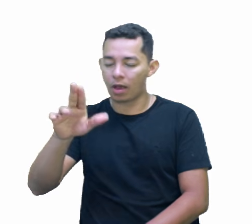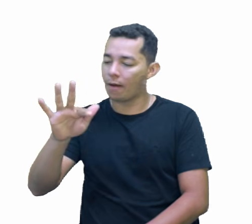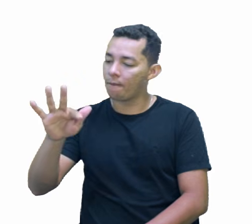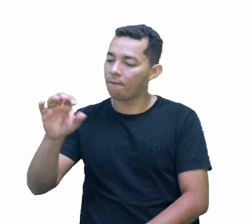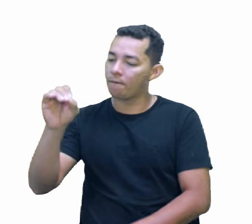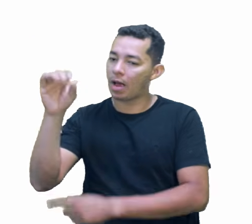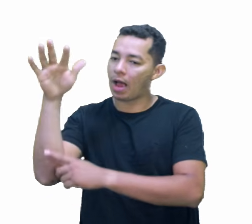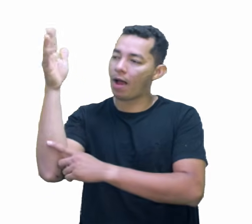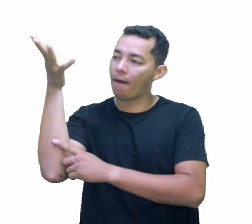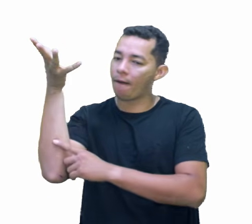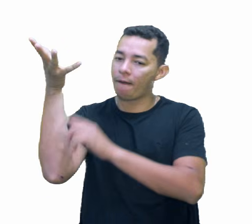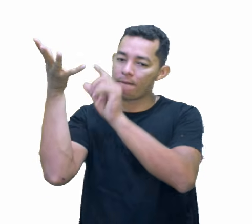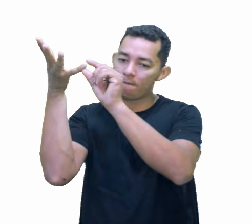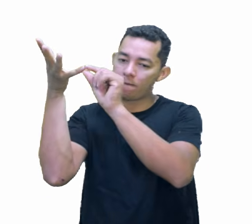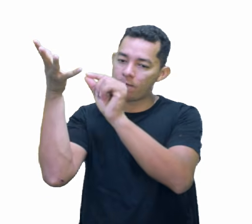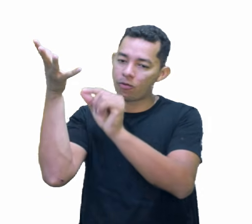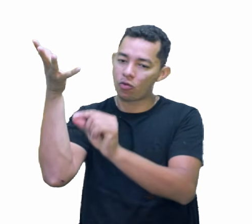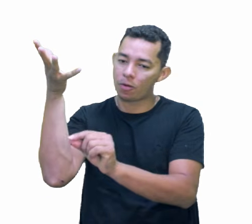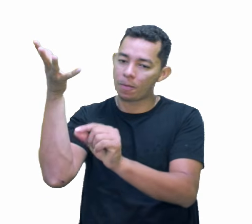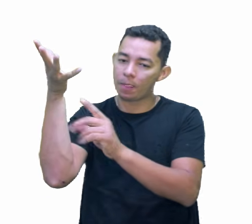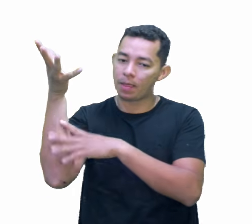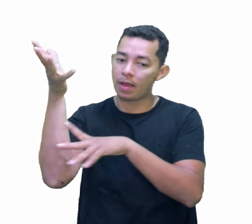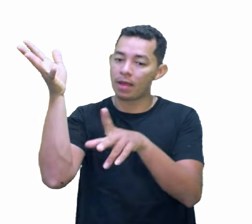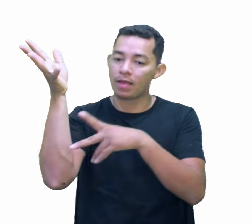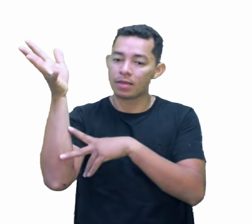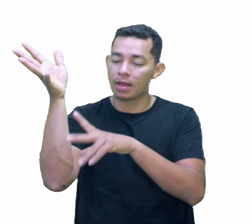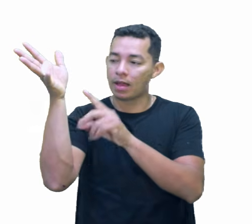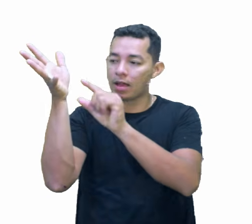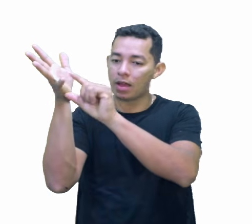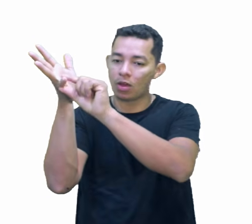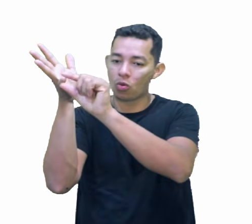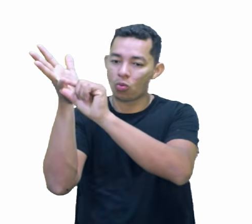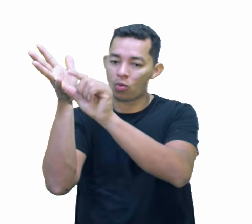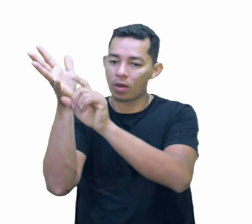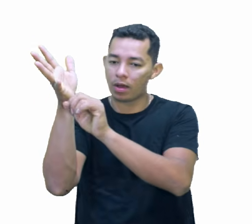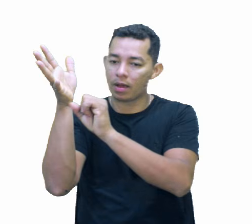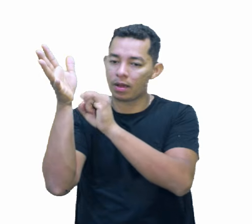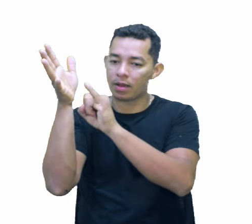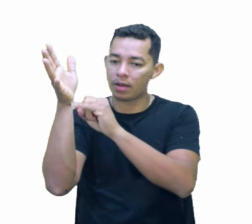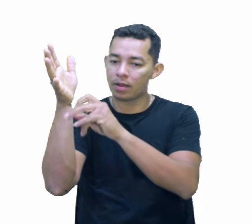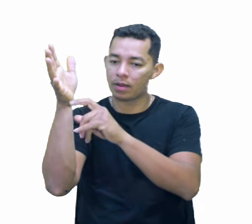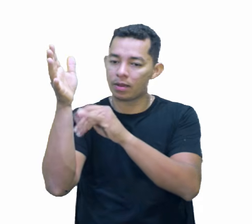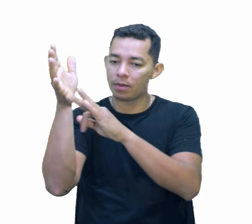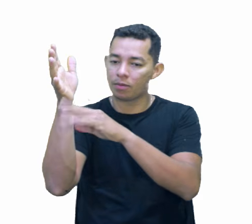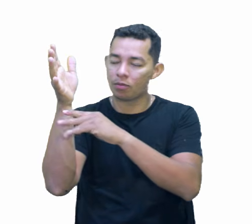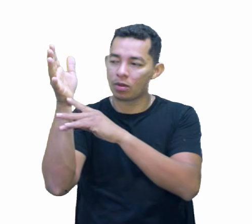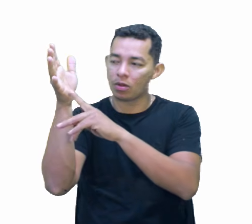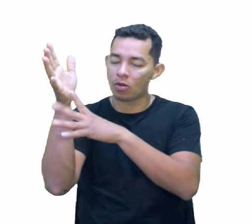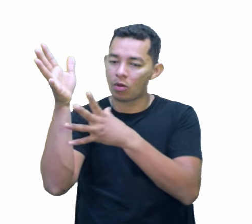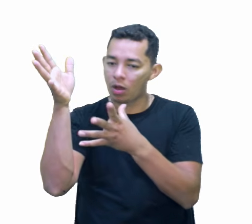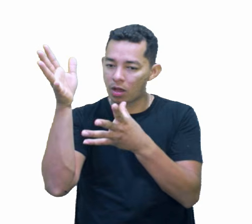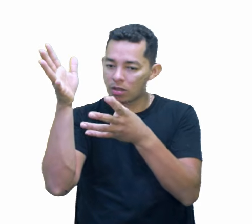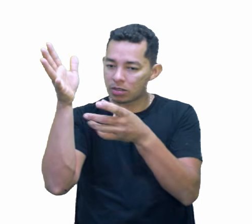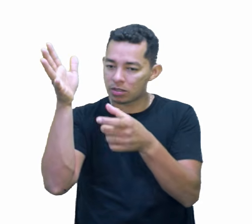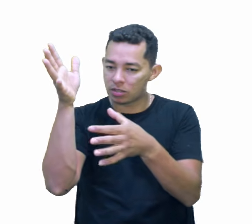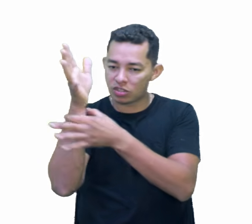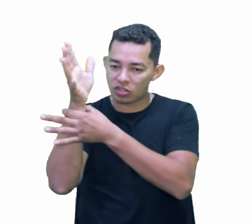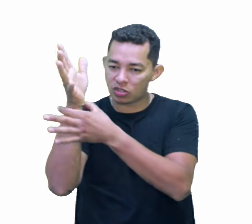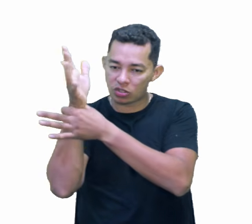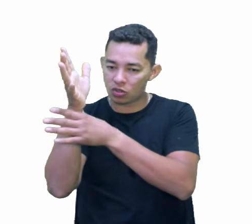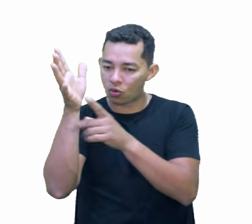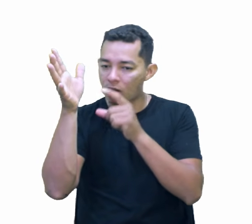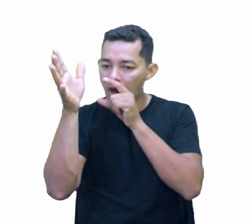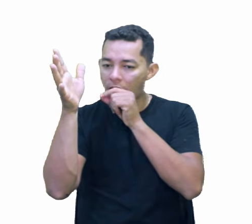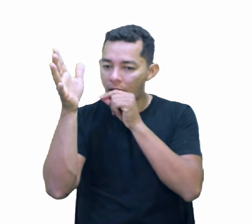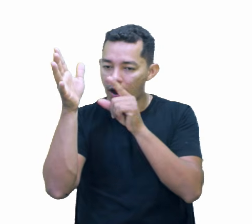são os espinhos, né? Que são folhas modificadas, que não permitem com que ele perca muita água. Então, toda a água